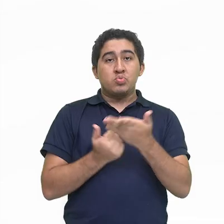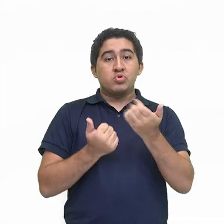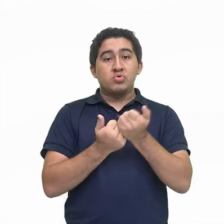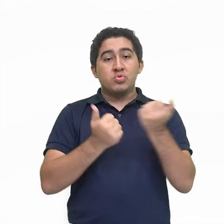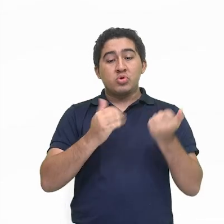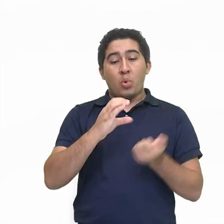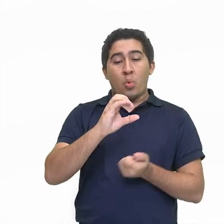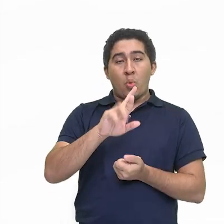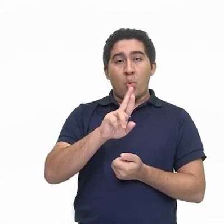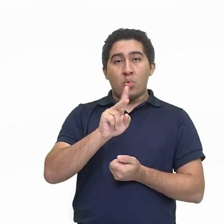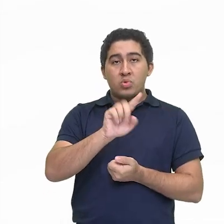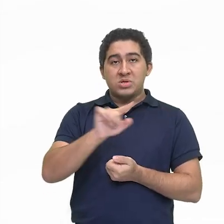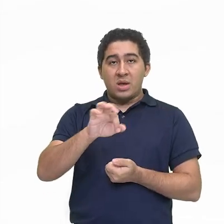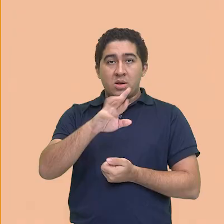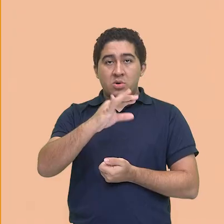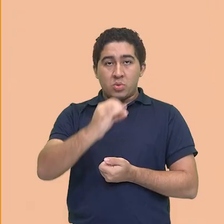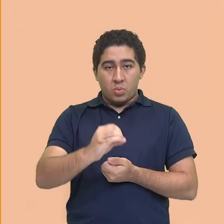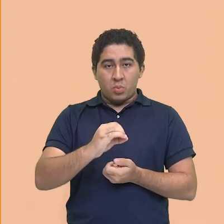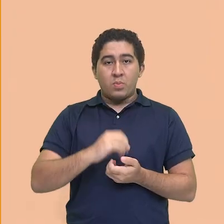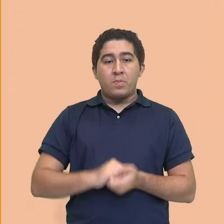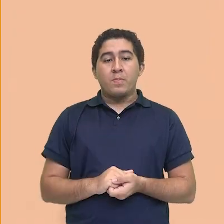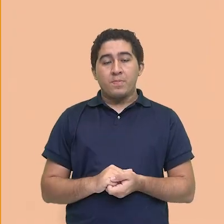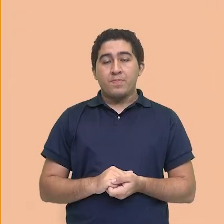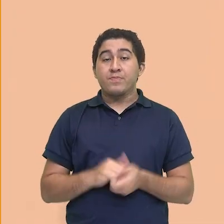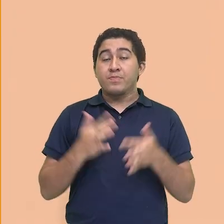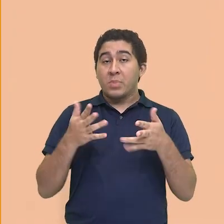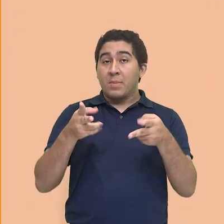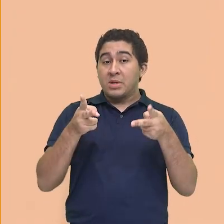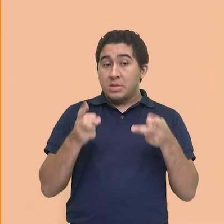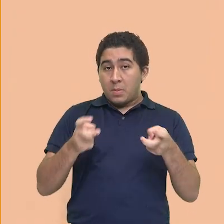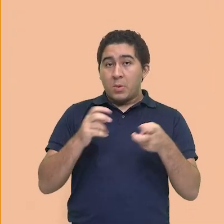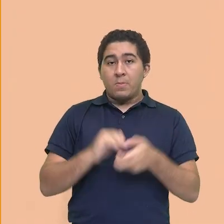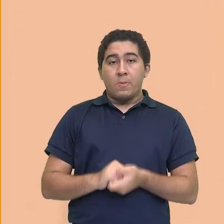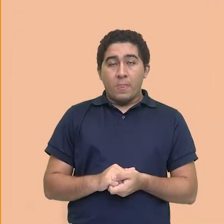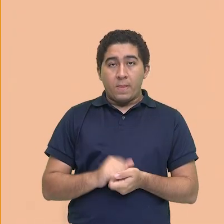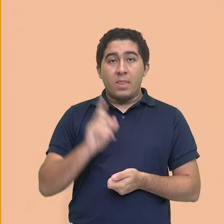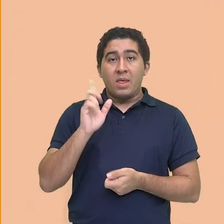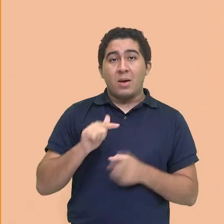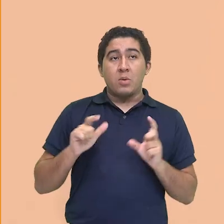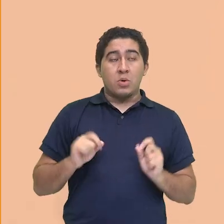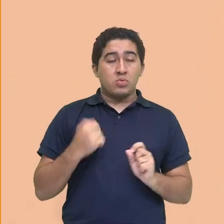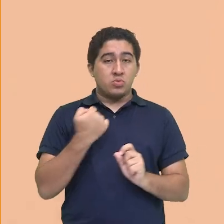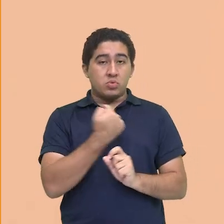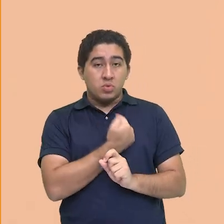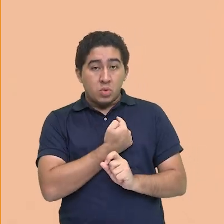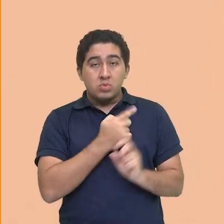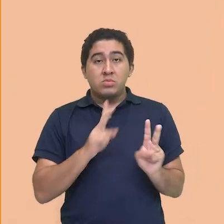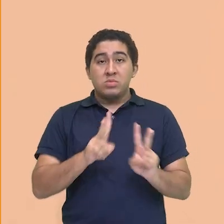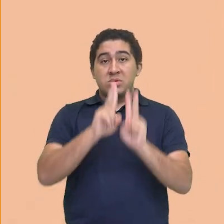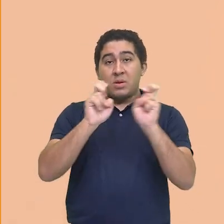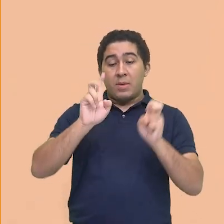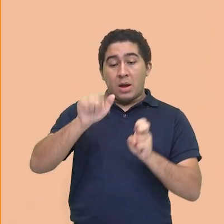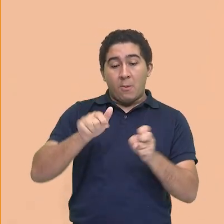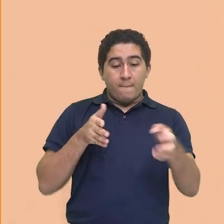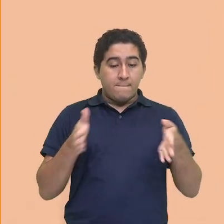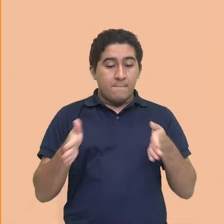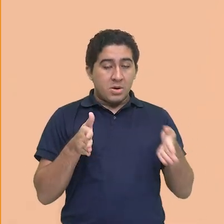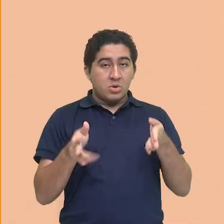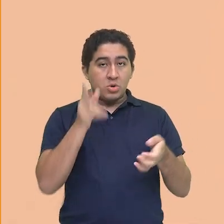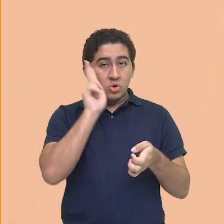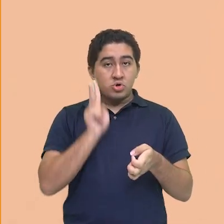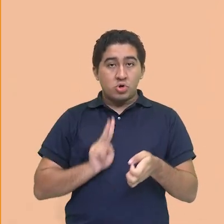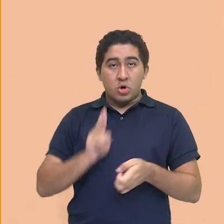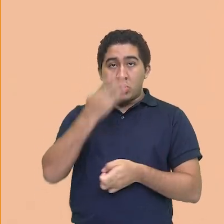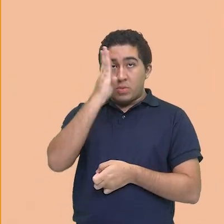real. Então, alunos, percebam, tá? Estamos falando de uma fase da história do Brasil,